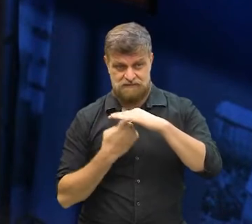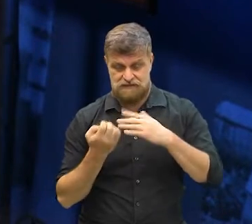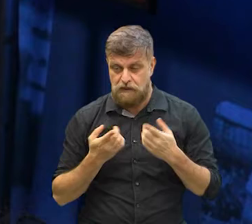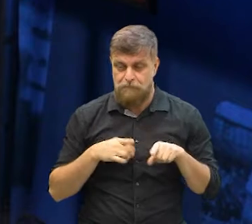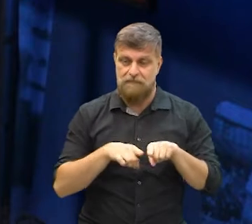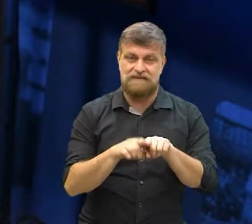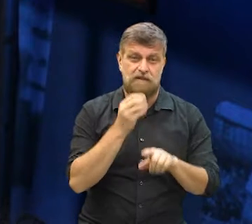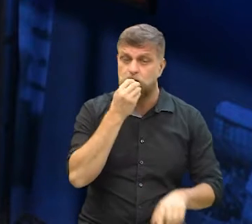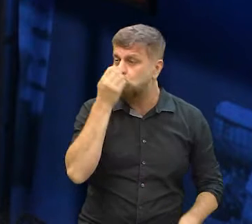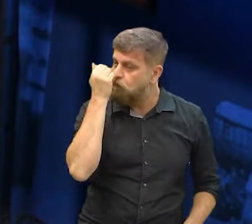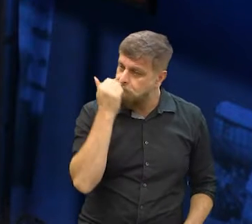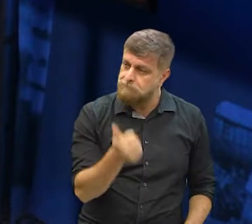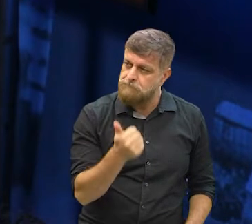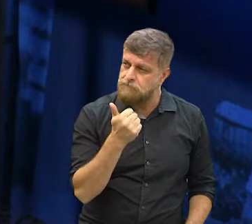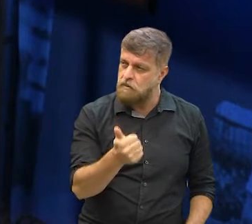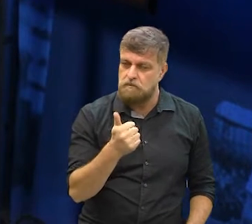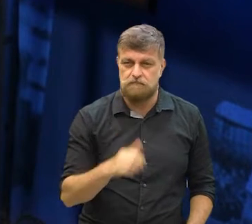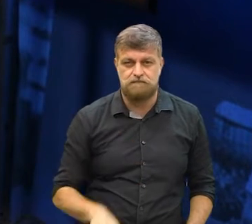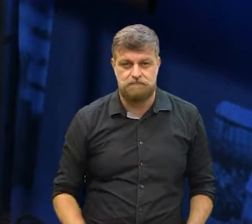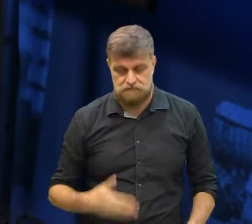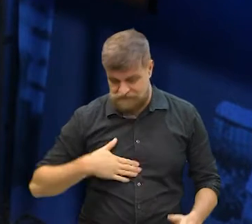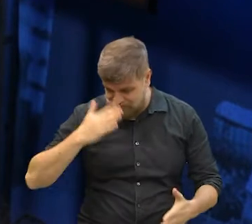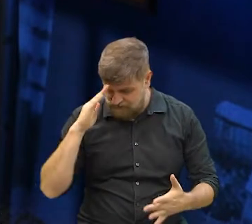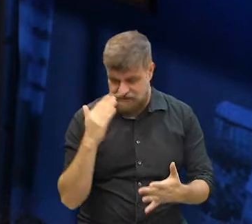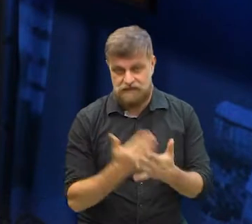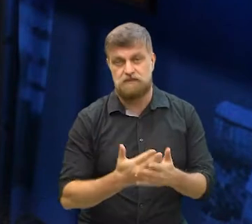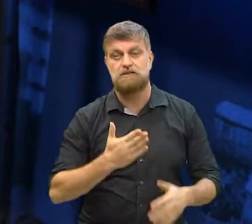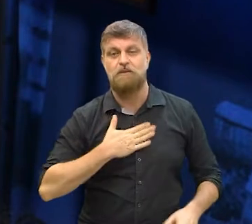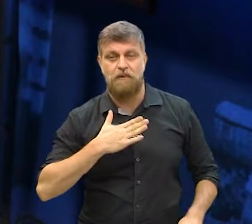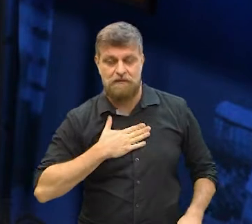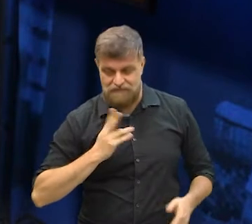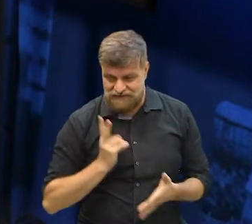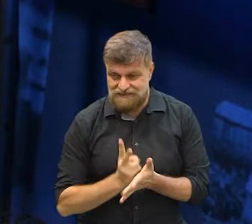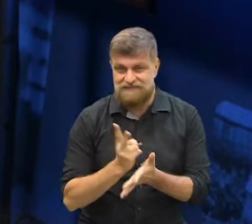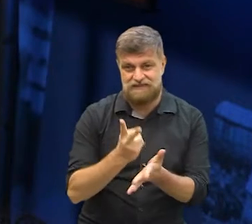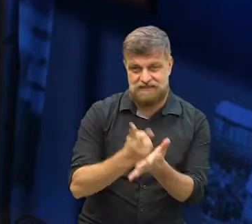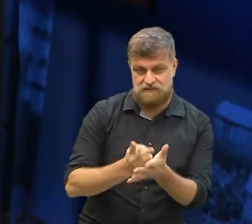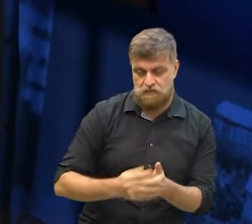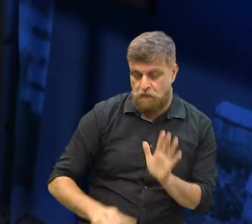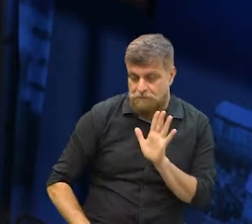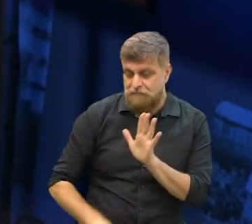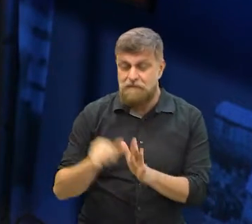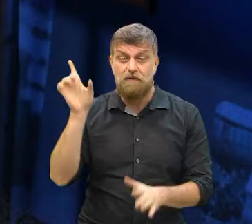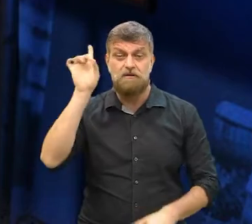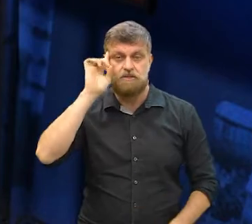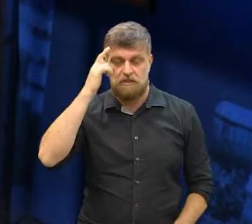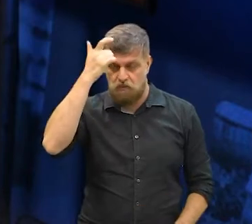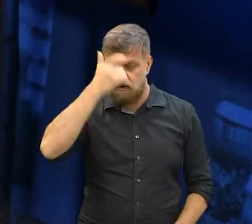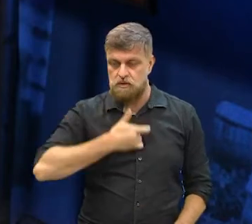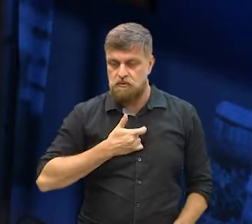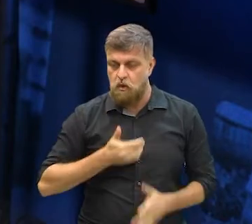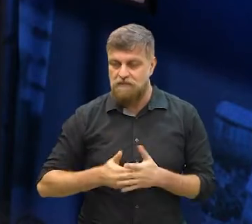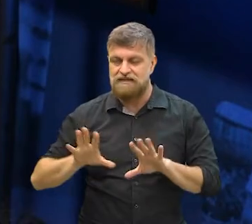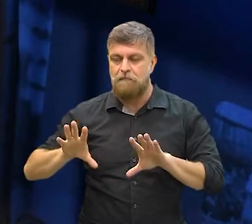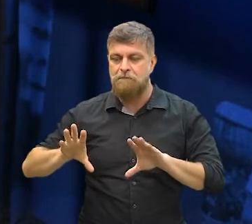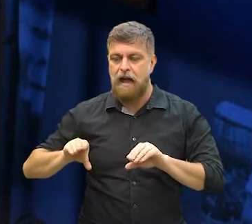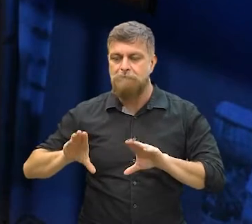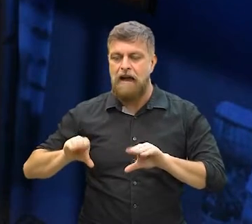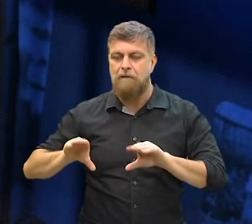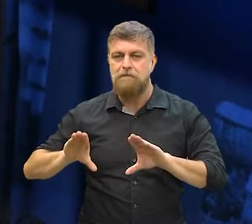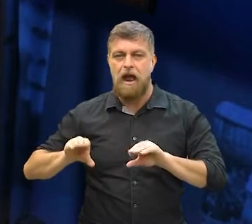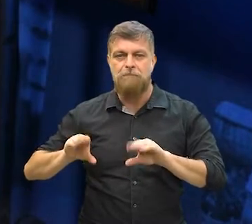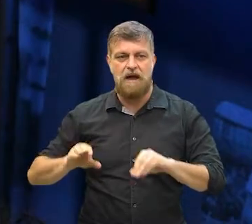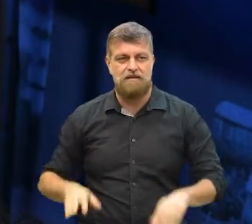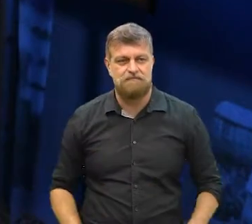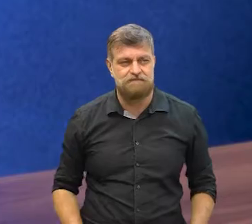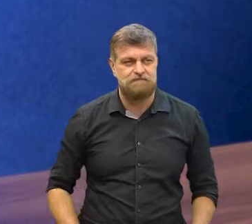bastante parceiros muito bons do meu lado e que acredita em mim, sempre acreditou desde o primeiro dia, quando eu falei que eu ia fazer massagem.